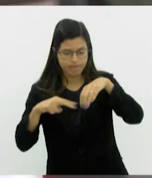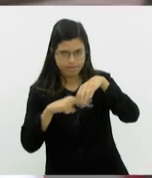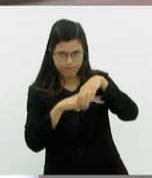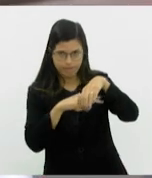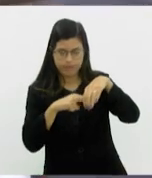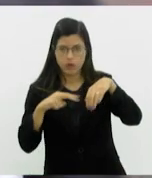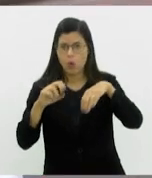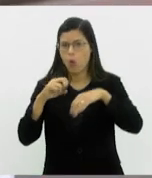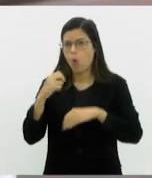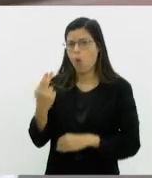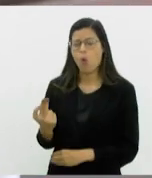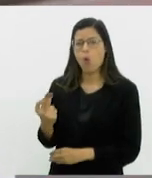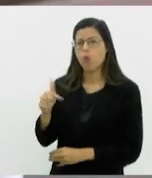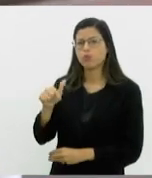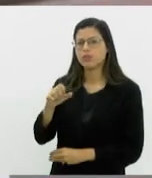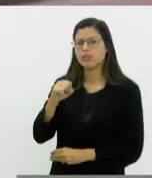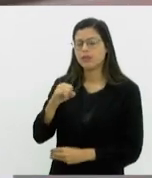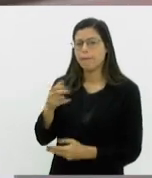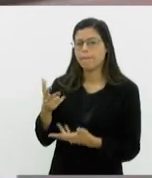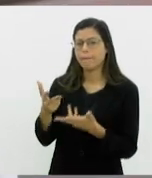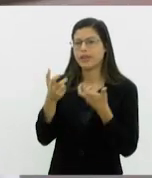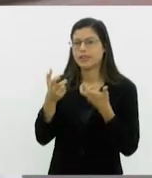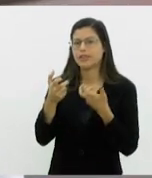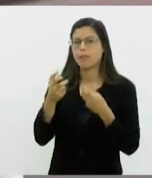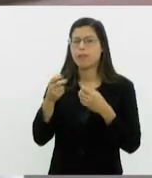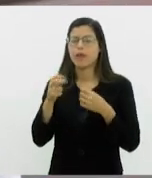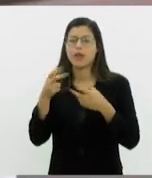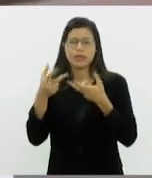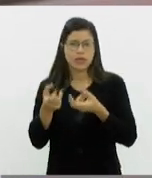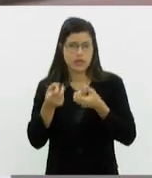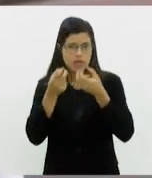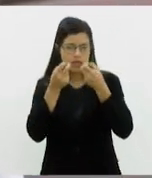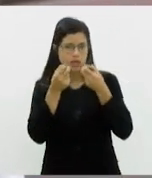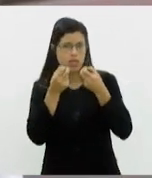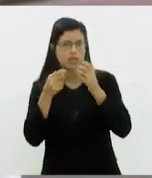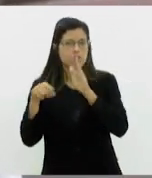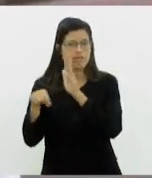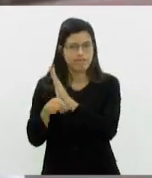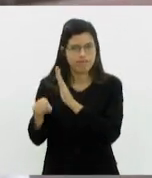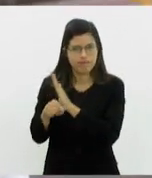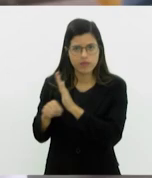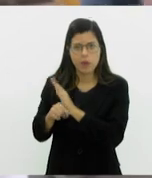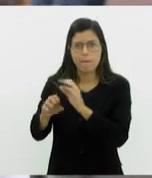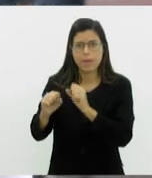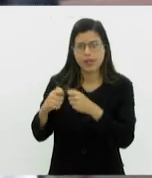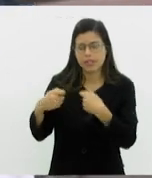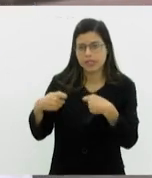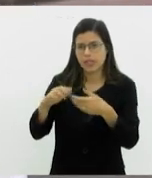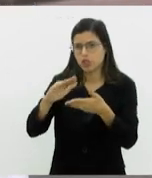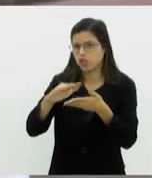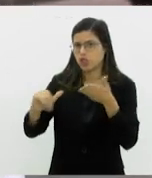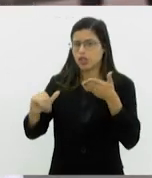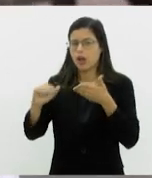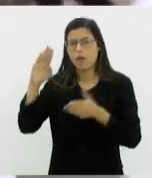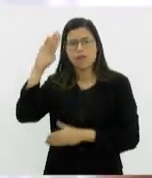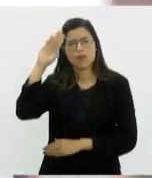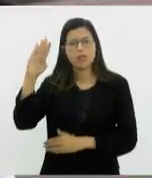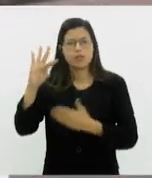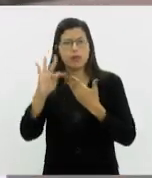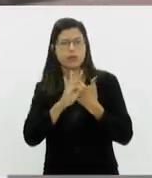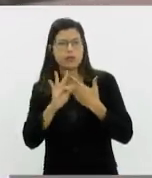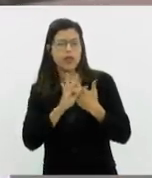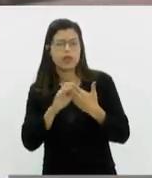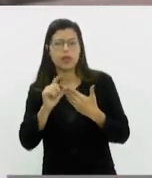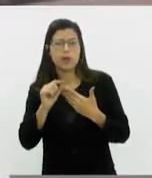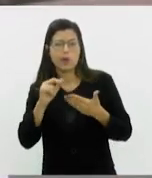se você detectar que esse tumor tem alguma chance de malignidade ou que ele é necessário a retirada dele, a principal técnica cirúrgica